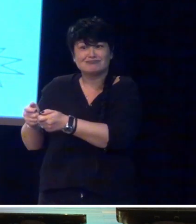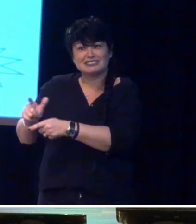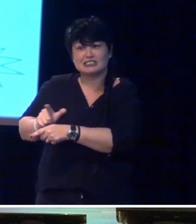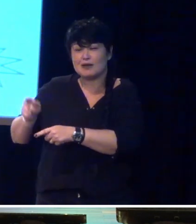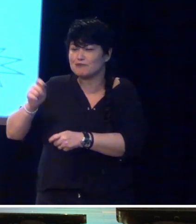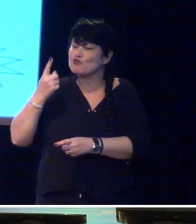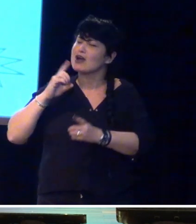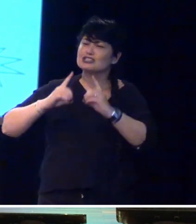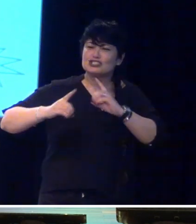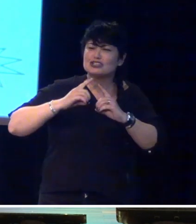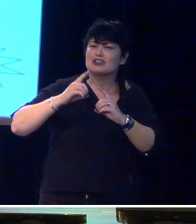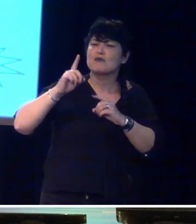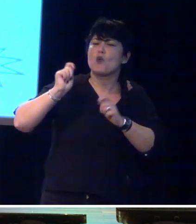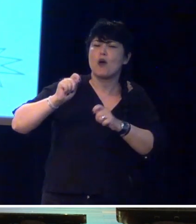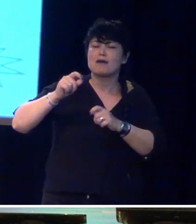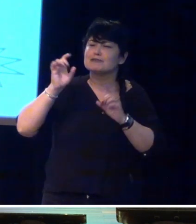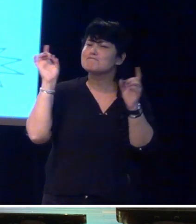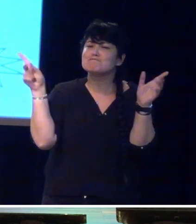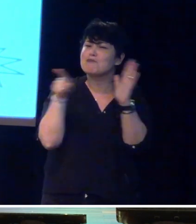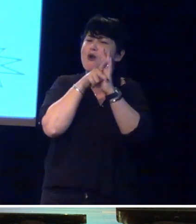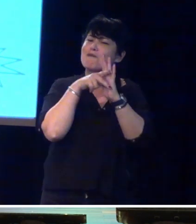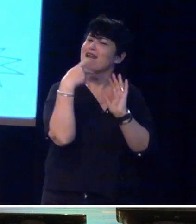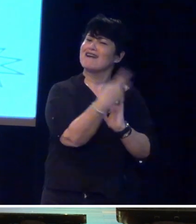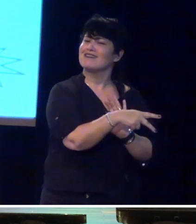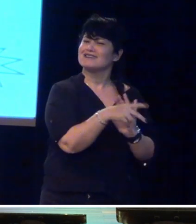construir uma dinâmica específica.